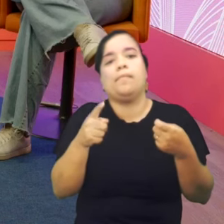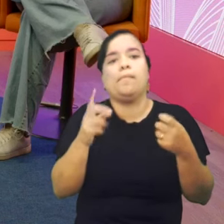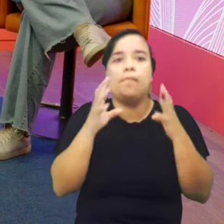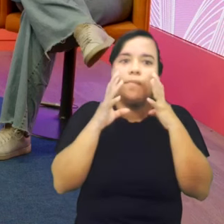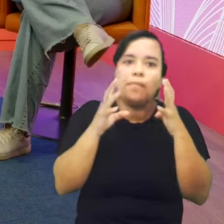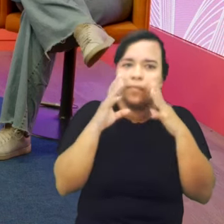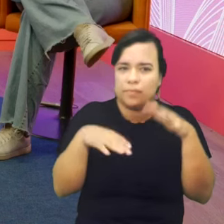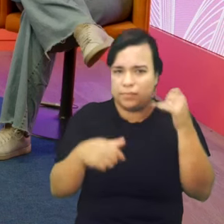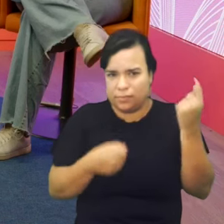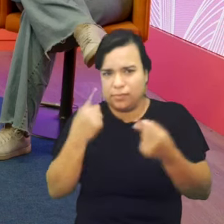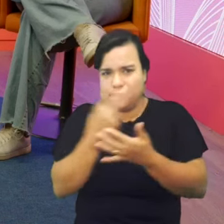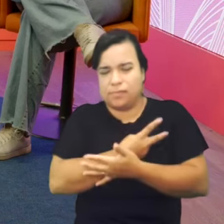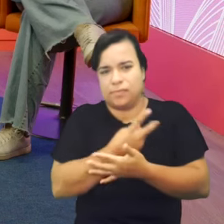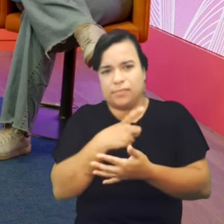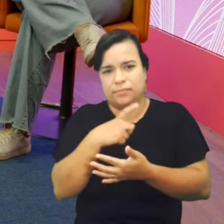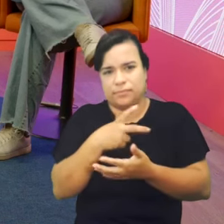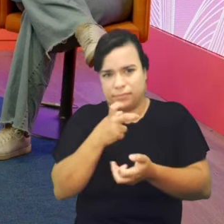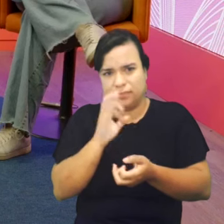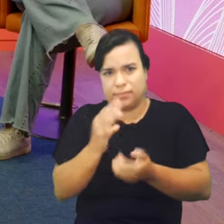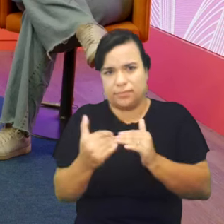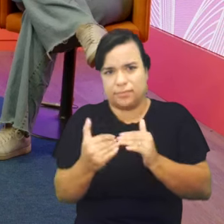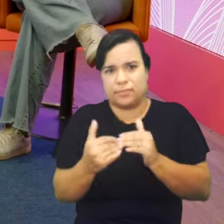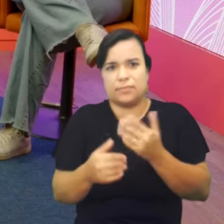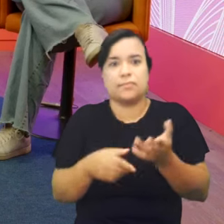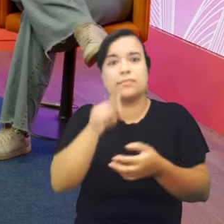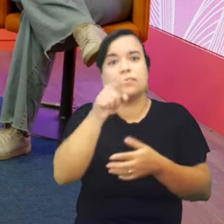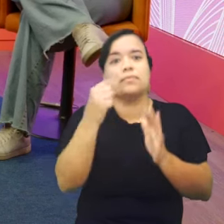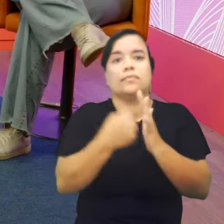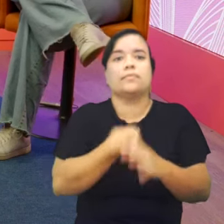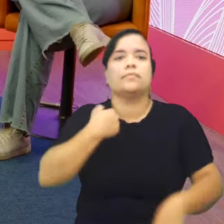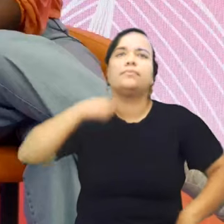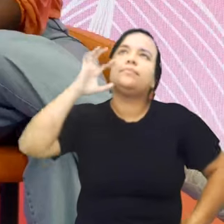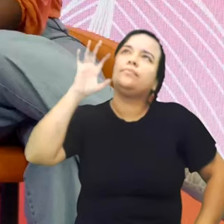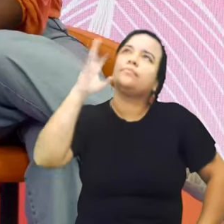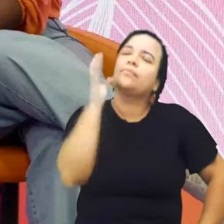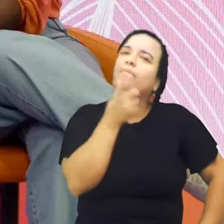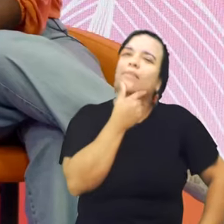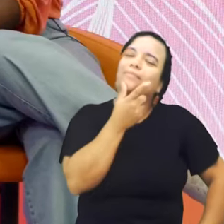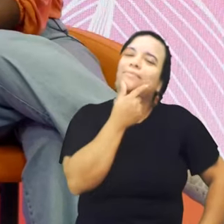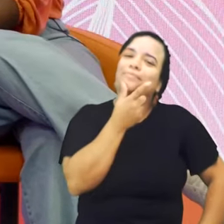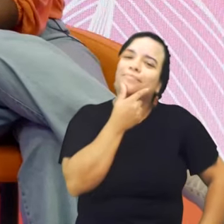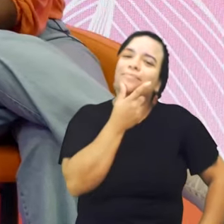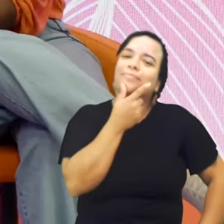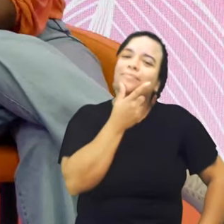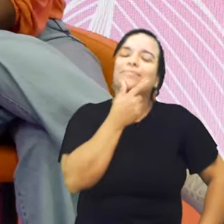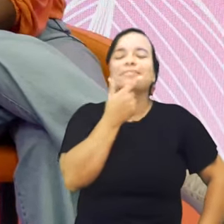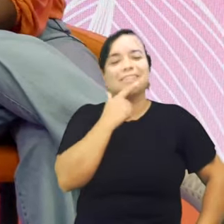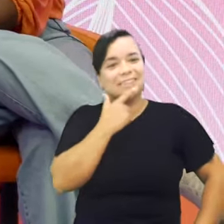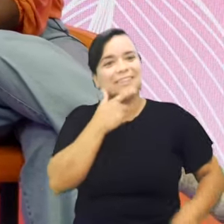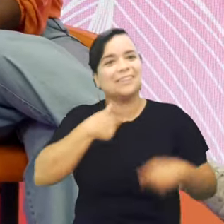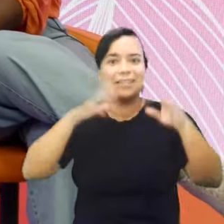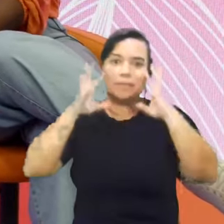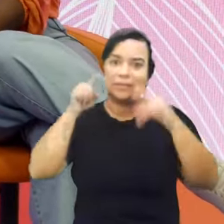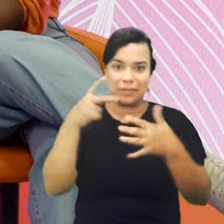vez em quando? E aí? Enquanto você pergunta, eu vou refletindo, né? Eu fiquei pensando, como é